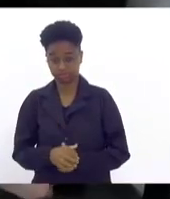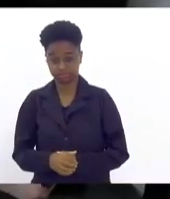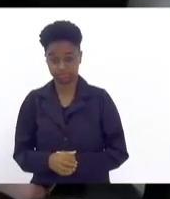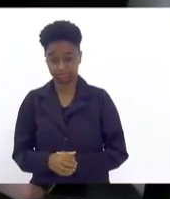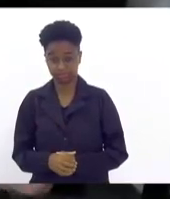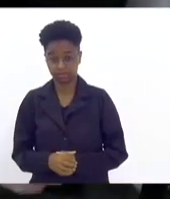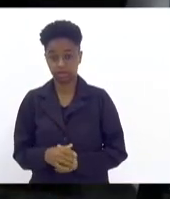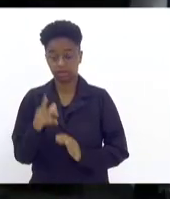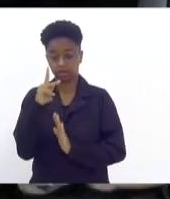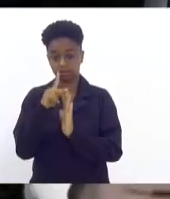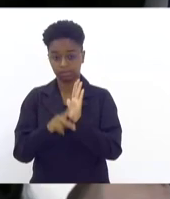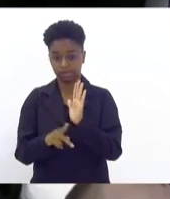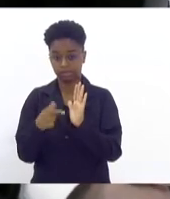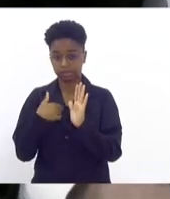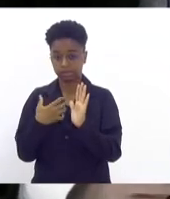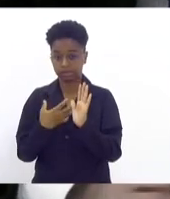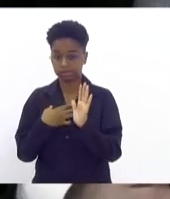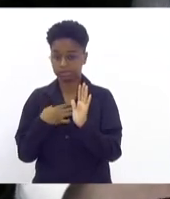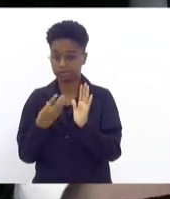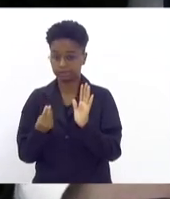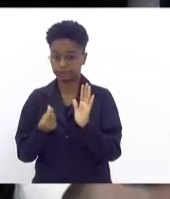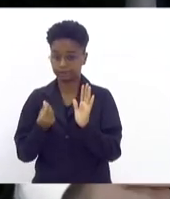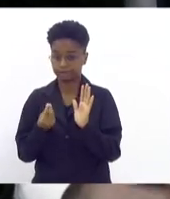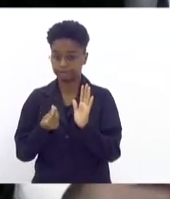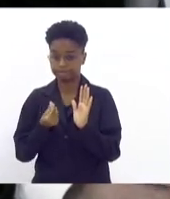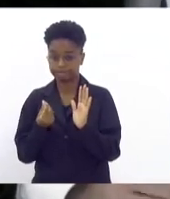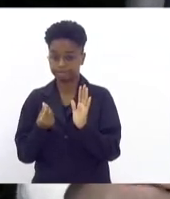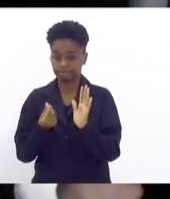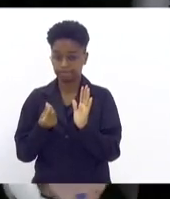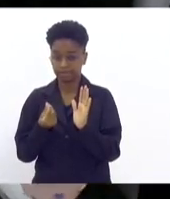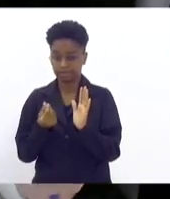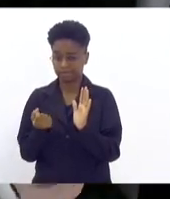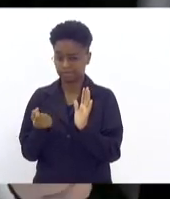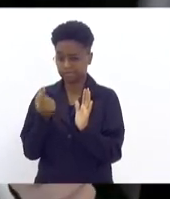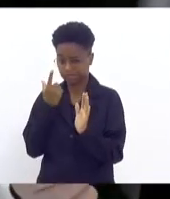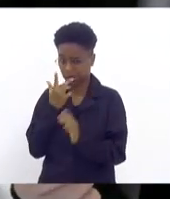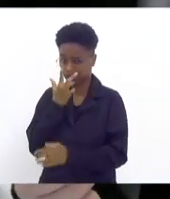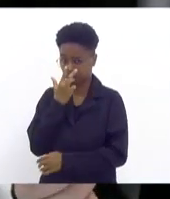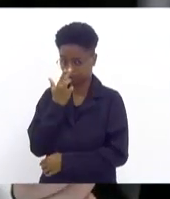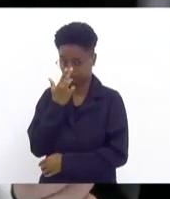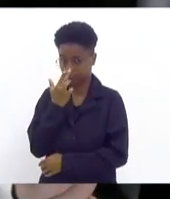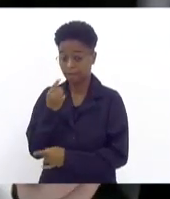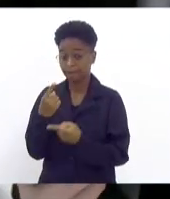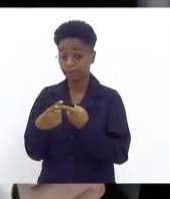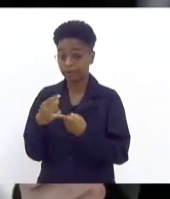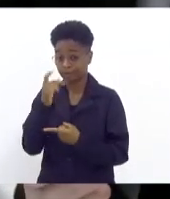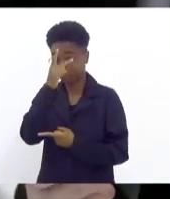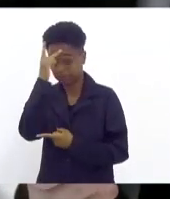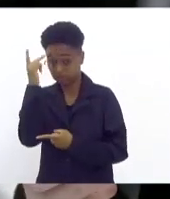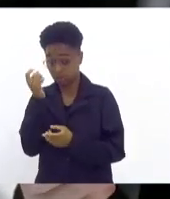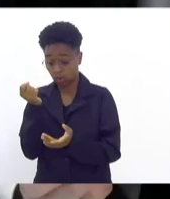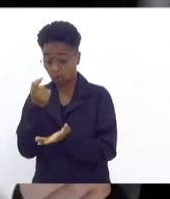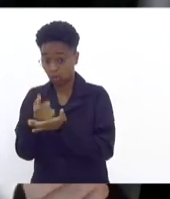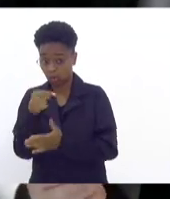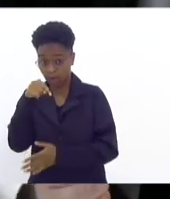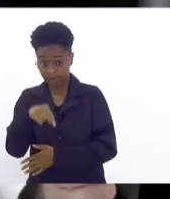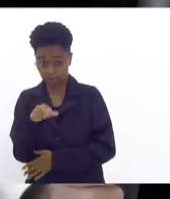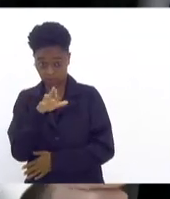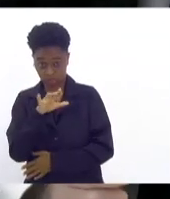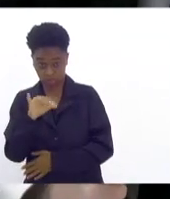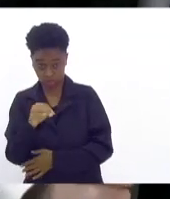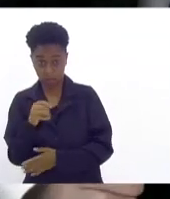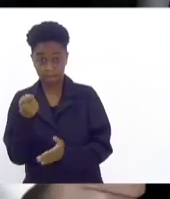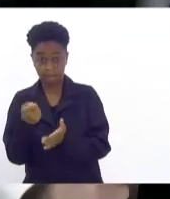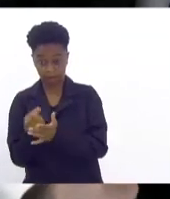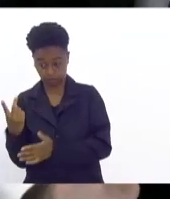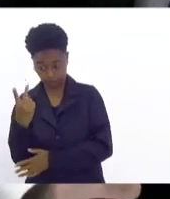O projeto me causa, com as devidas vênias, um pouco de estranheza, porque quem compra no estado do Rio pagaria um preço, e quem compra em